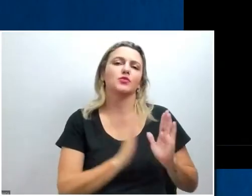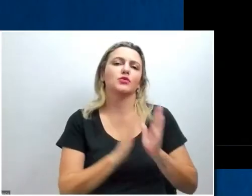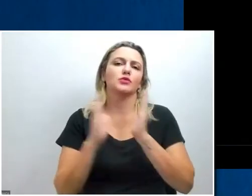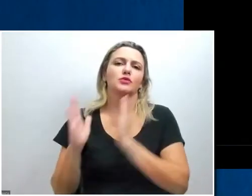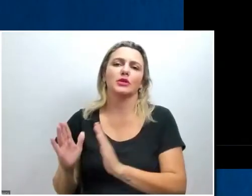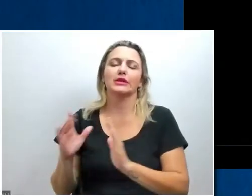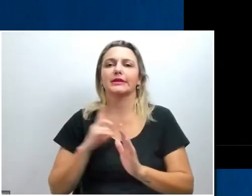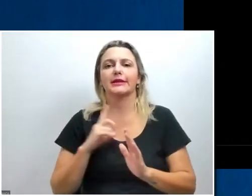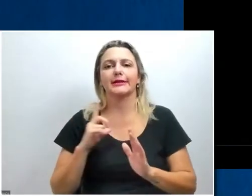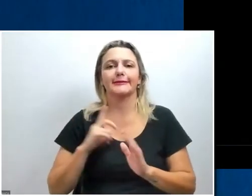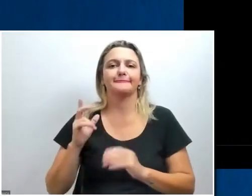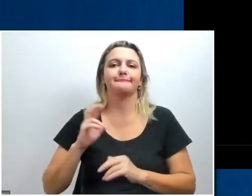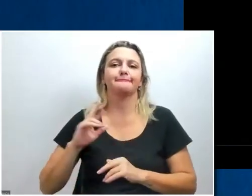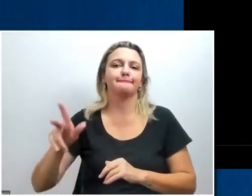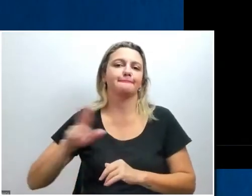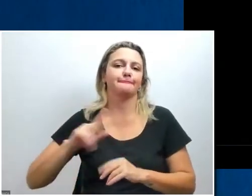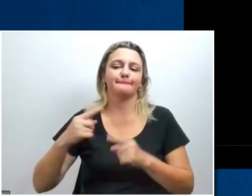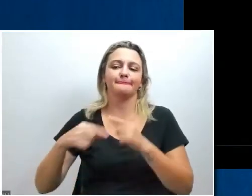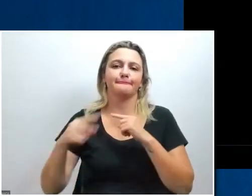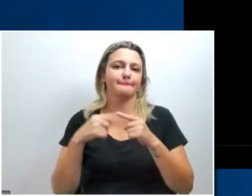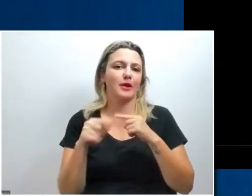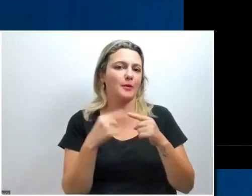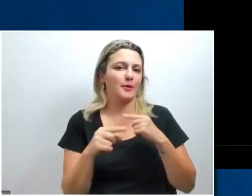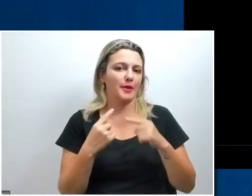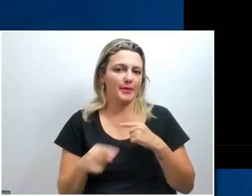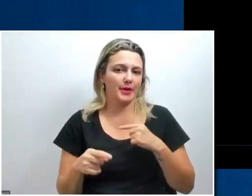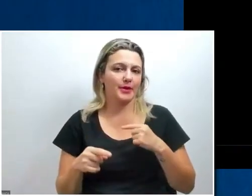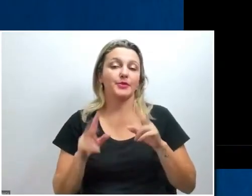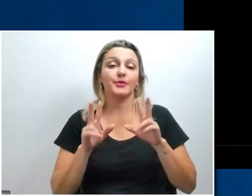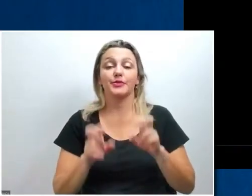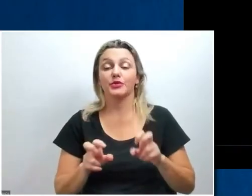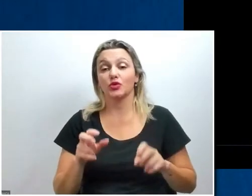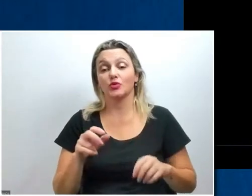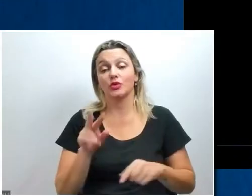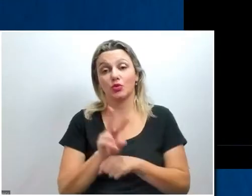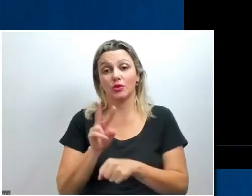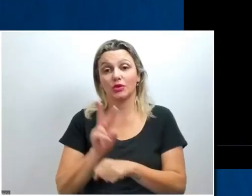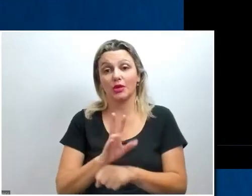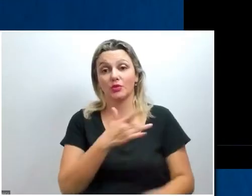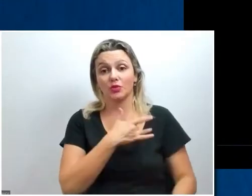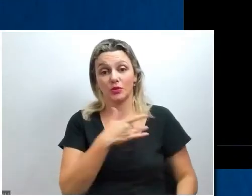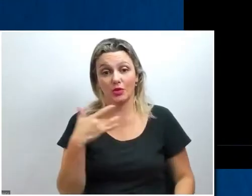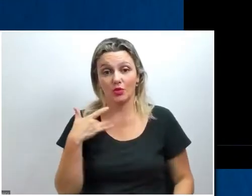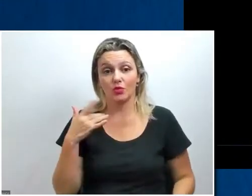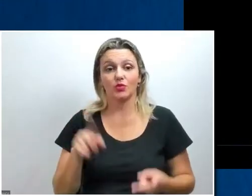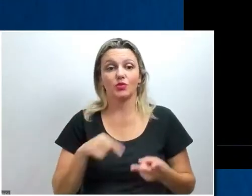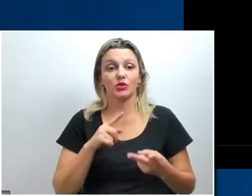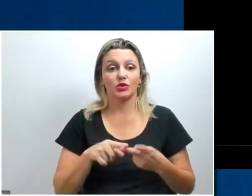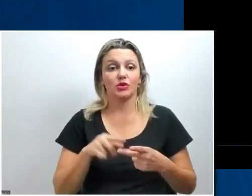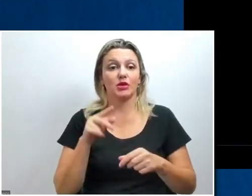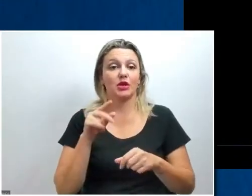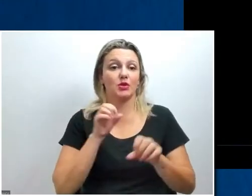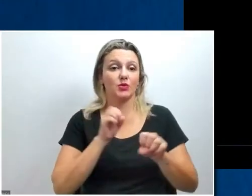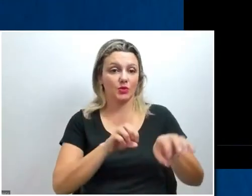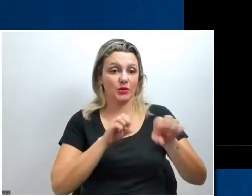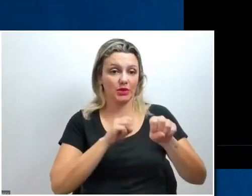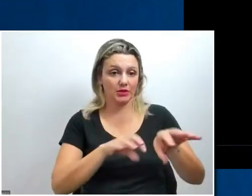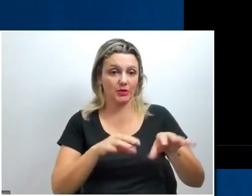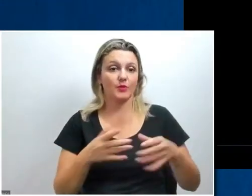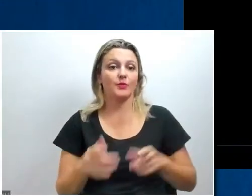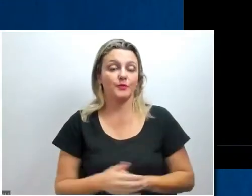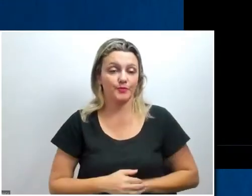né, do ponto de vista de cuidado de saúde, de educação. Então, nós vamos desde crianças que ainda hoje em